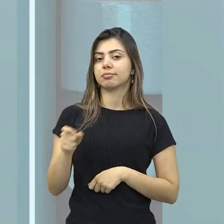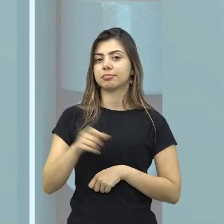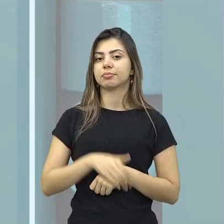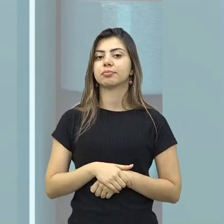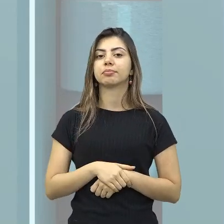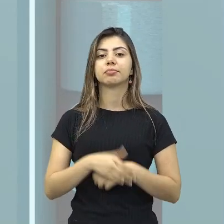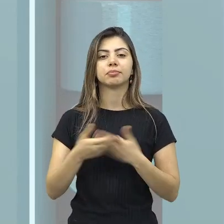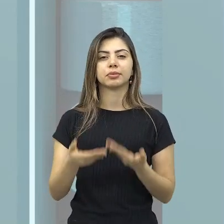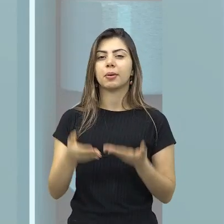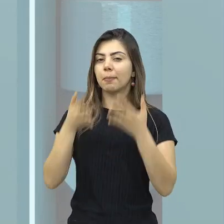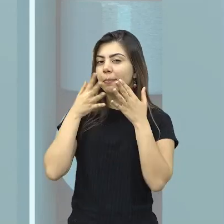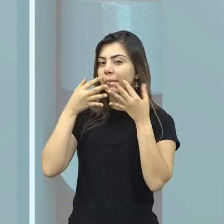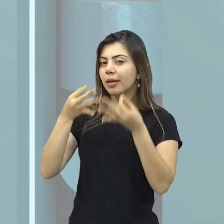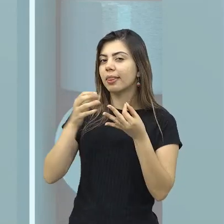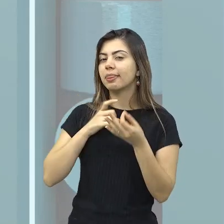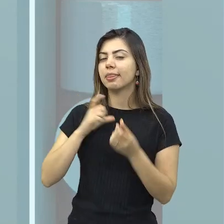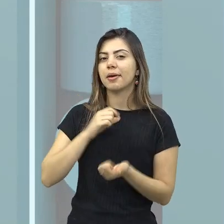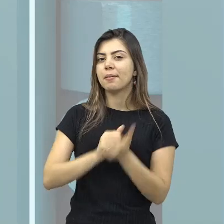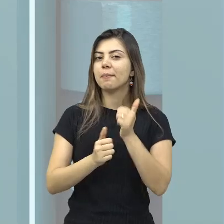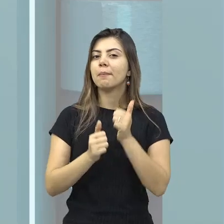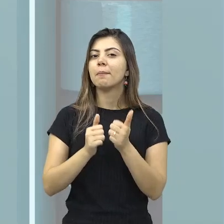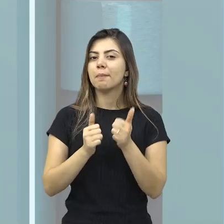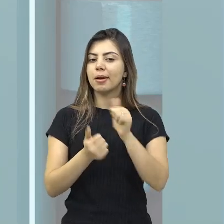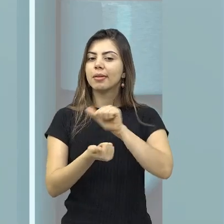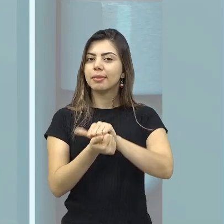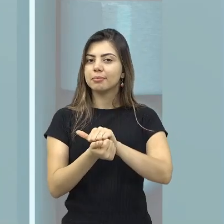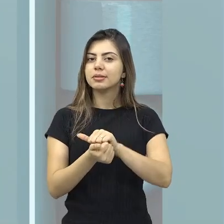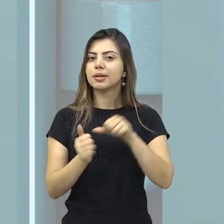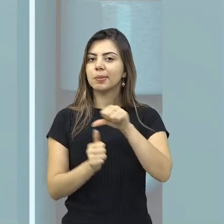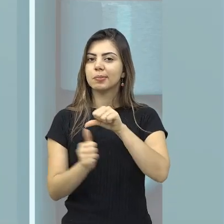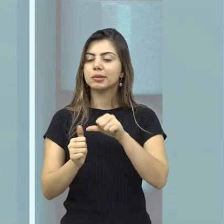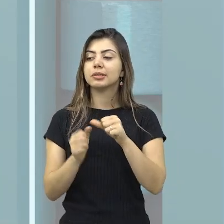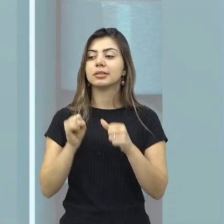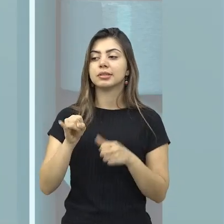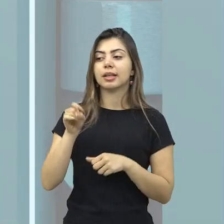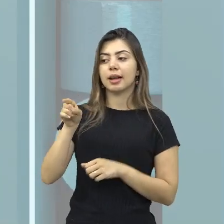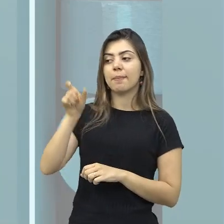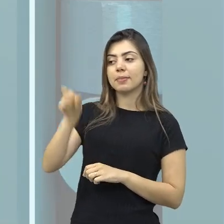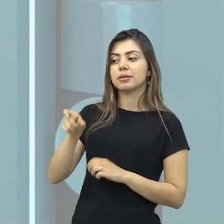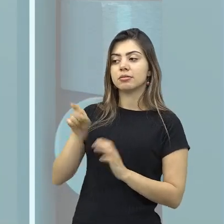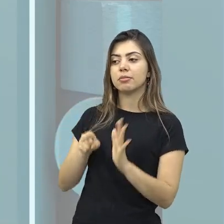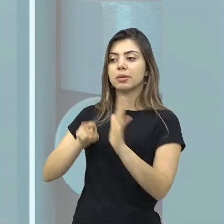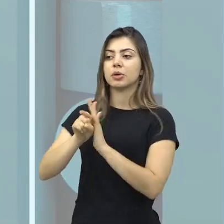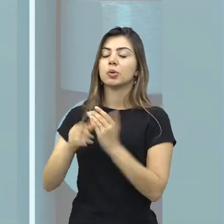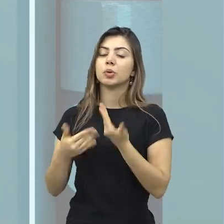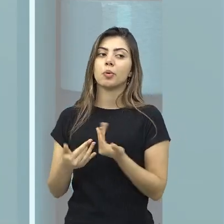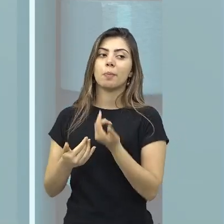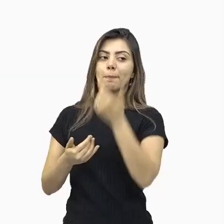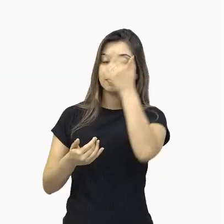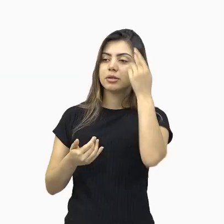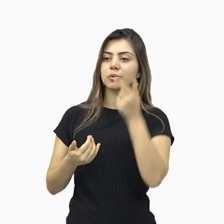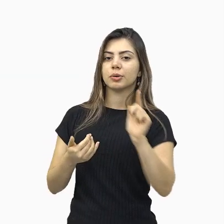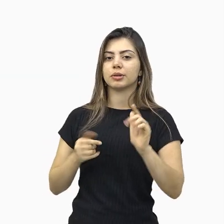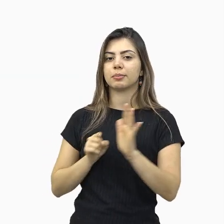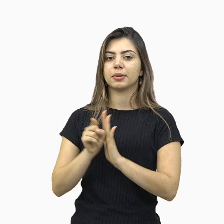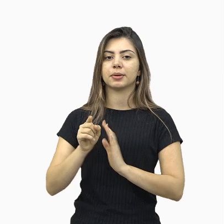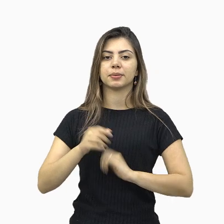atenção também nessa mudança que ocorre entre perguntar para o meu interlocutor ou então sobre uma terceira pessoa.